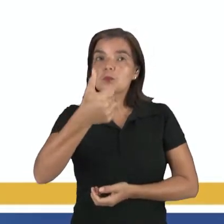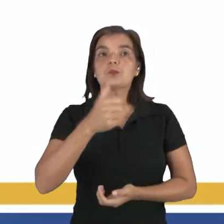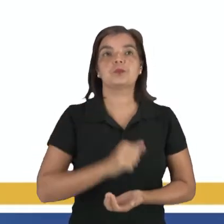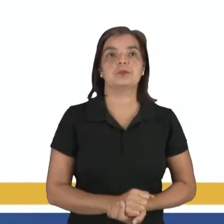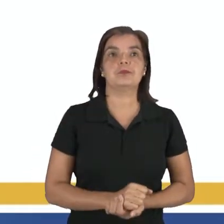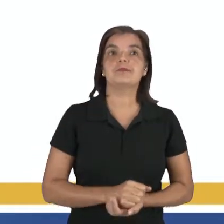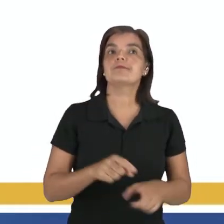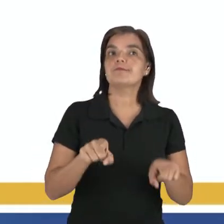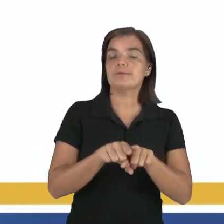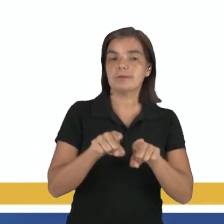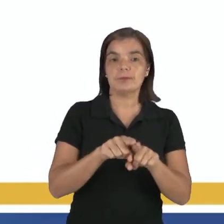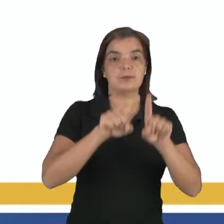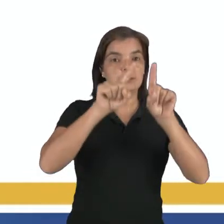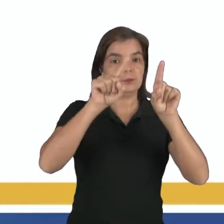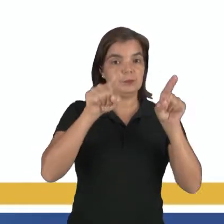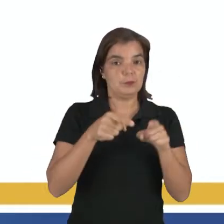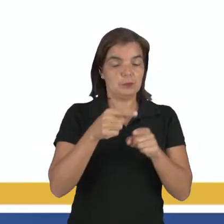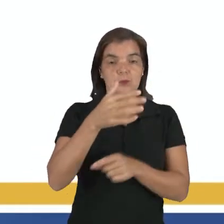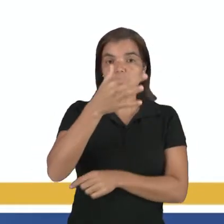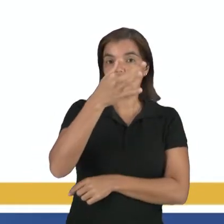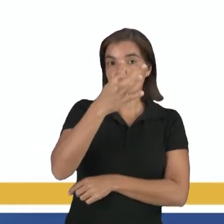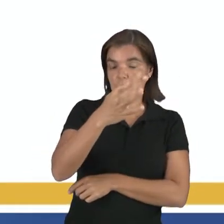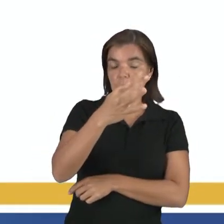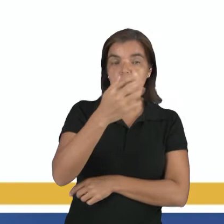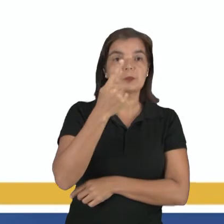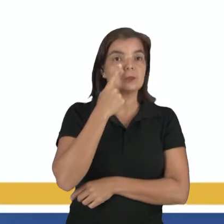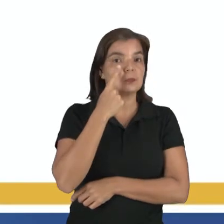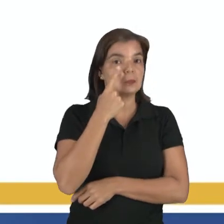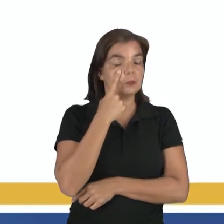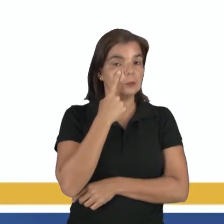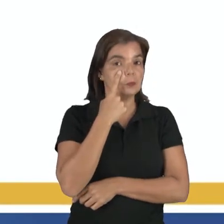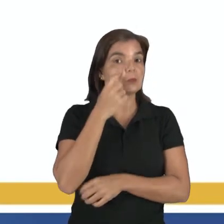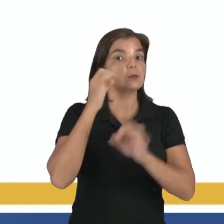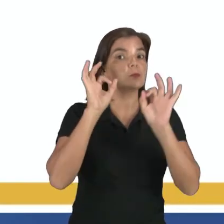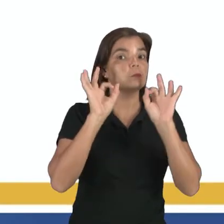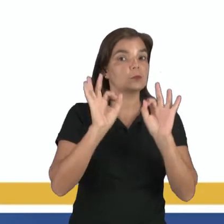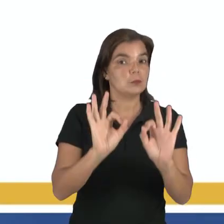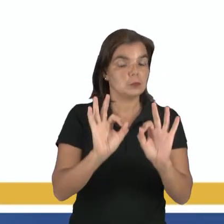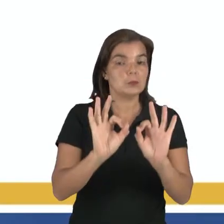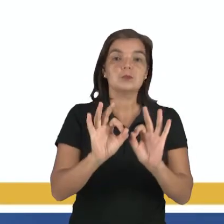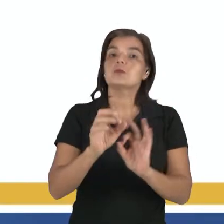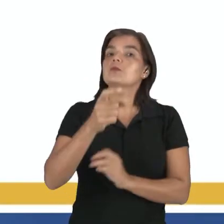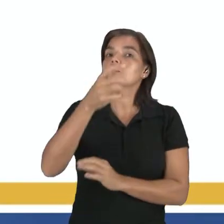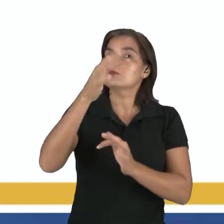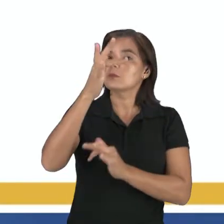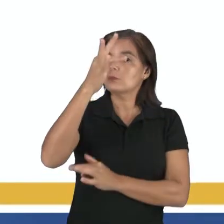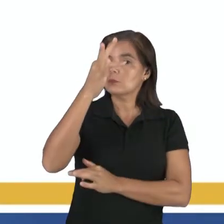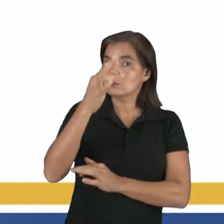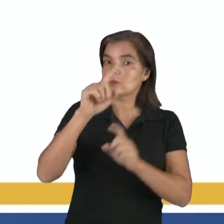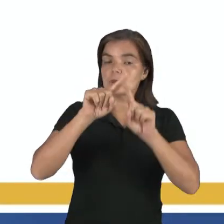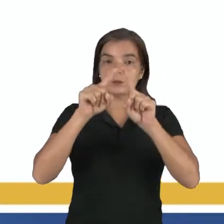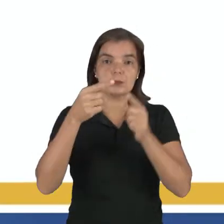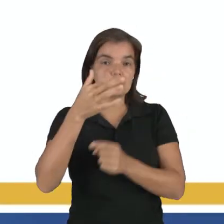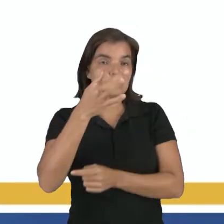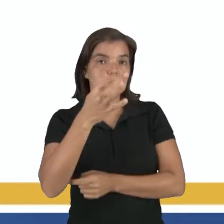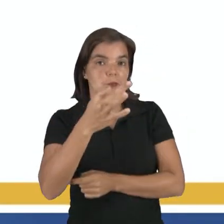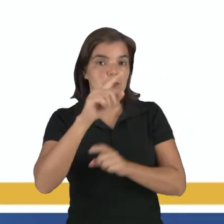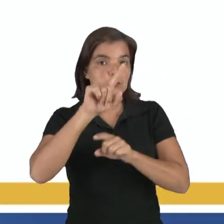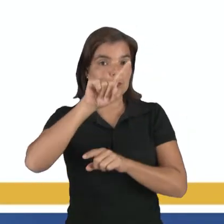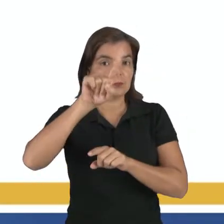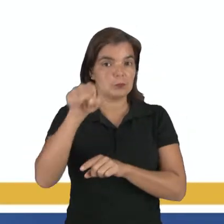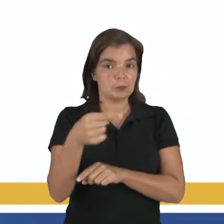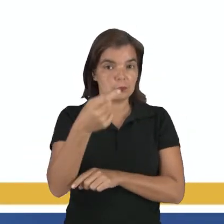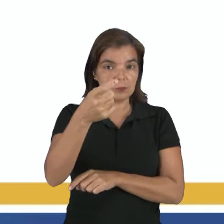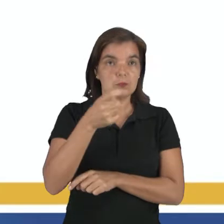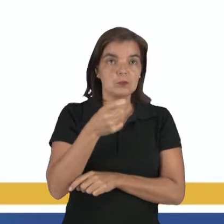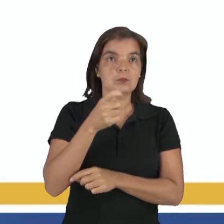a 1, temos que... Então agora, olha bem, aonde eu falei f de x, lá na questão, f de x é